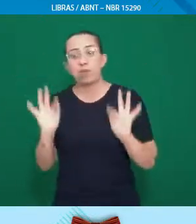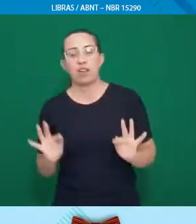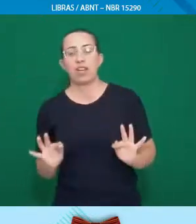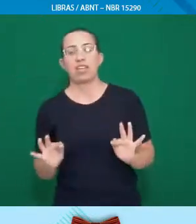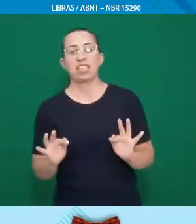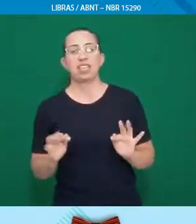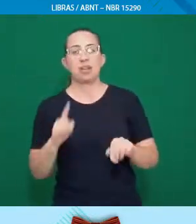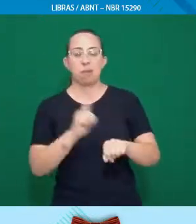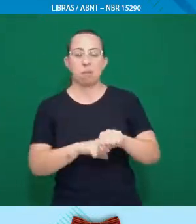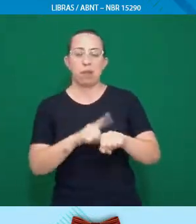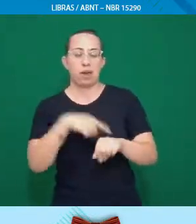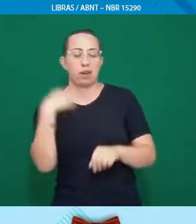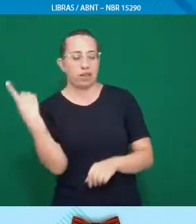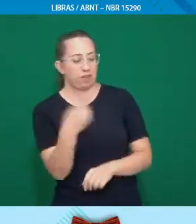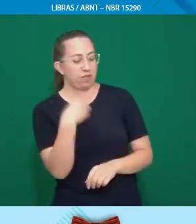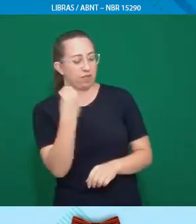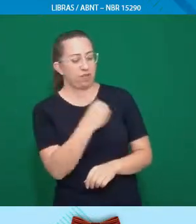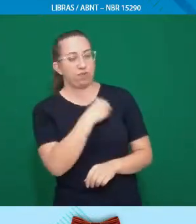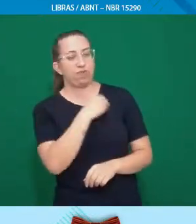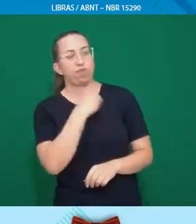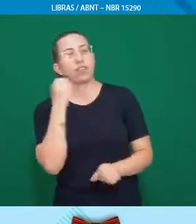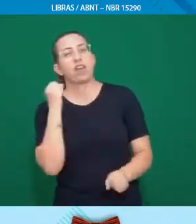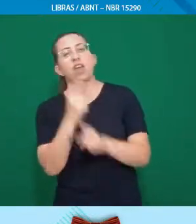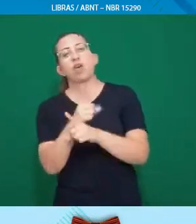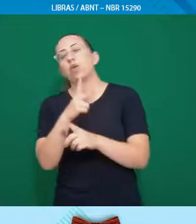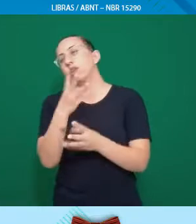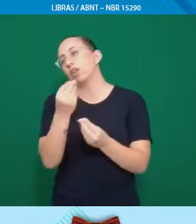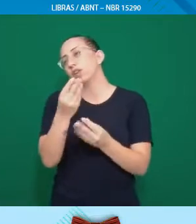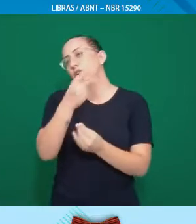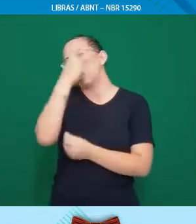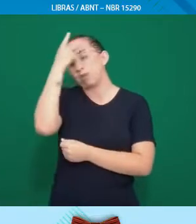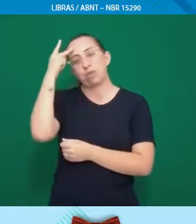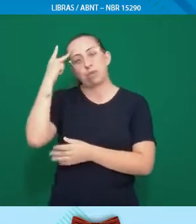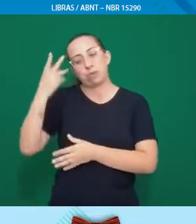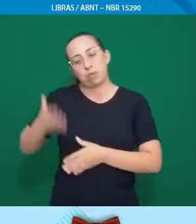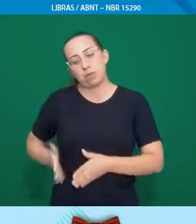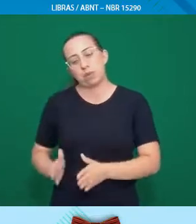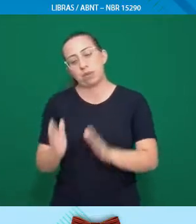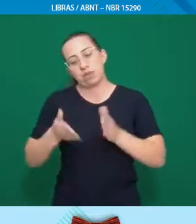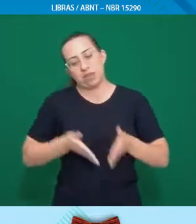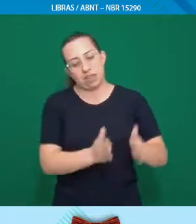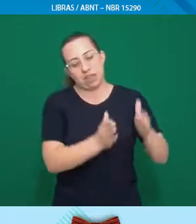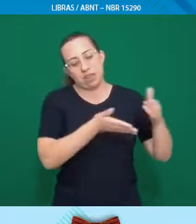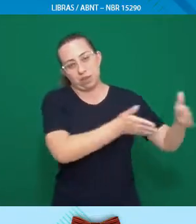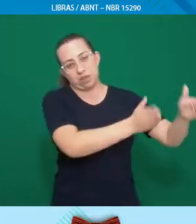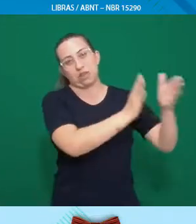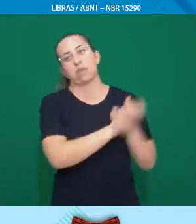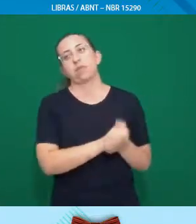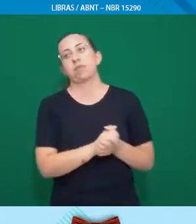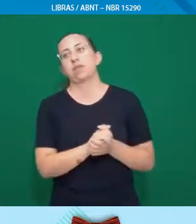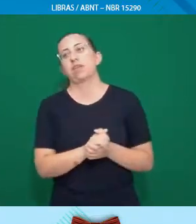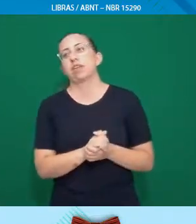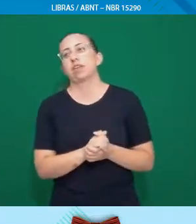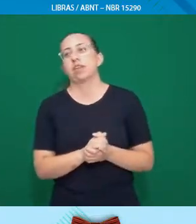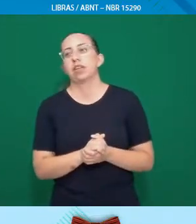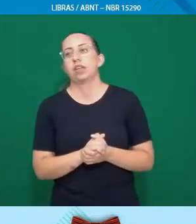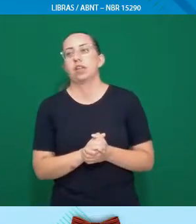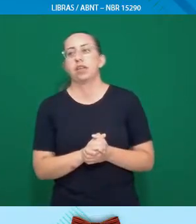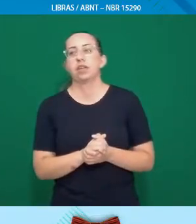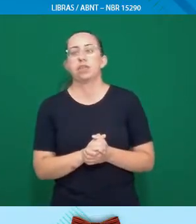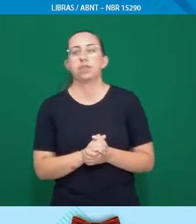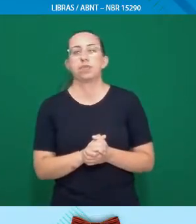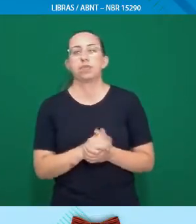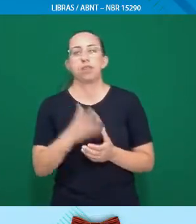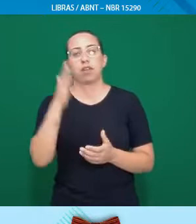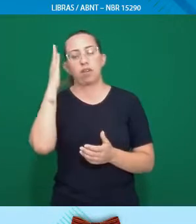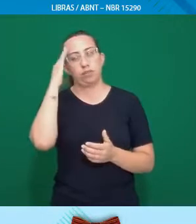ele se realizou pelo momento em que Ele viveu reencontrando muitas pessoas durante toda a minha campanha e isso fez ele muito feliz